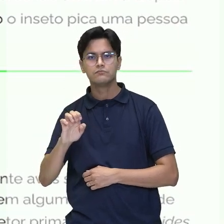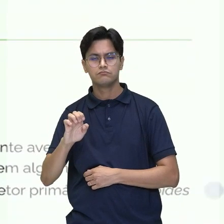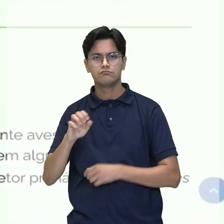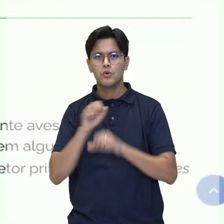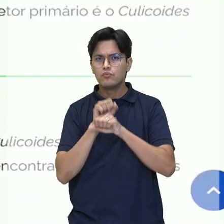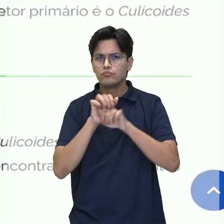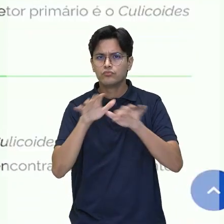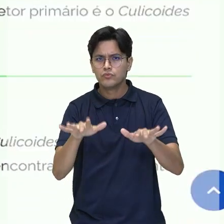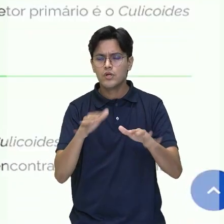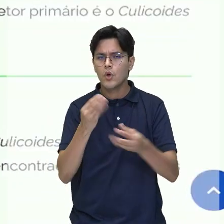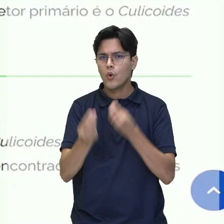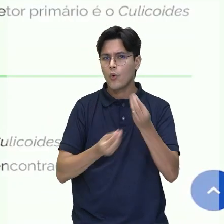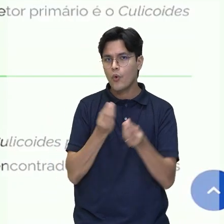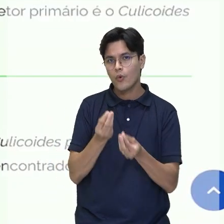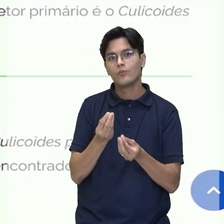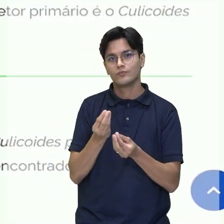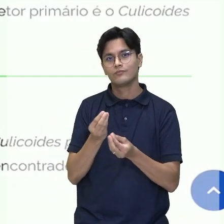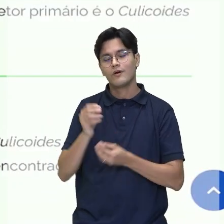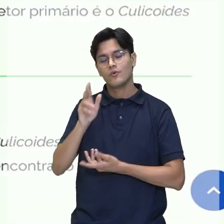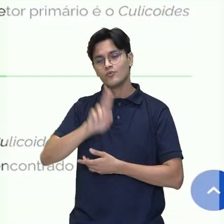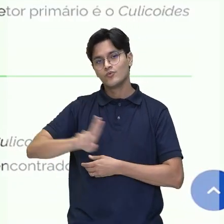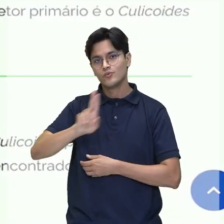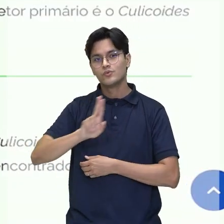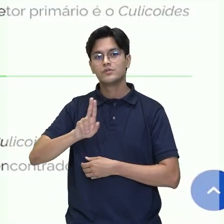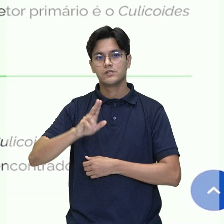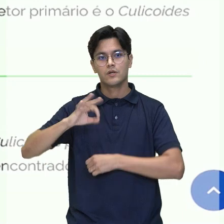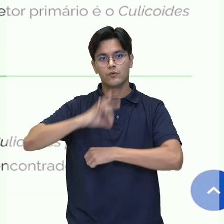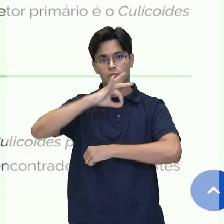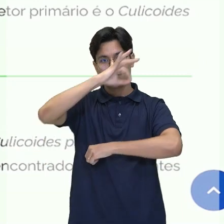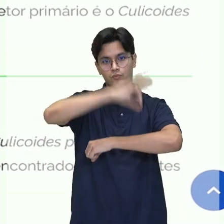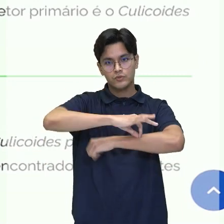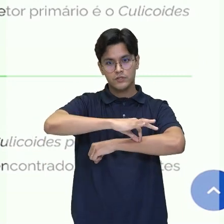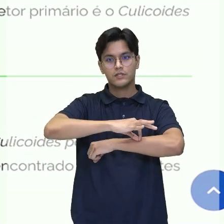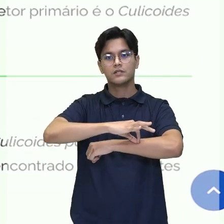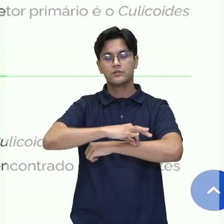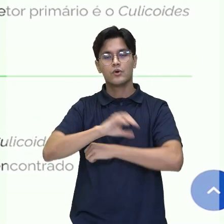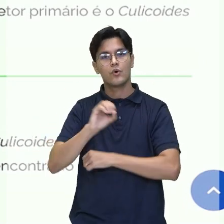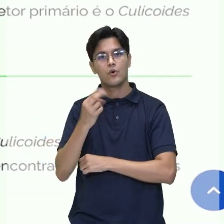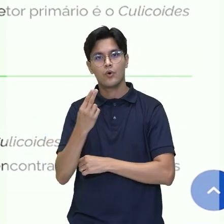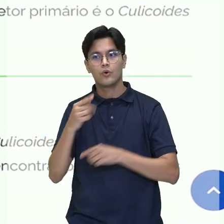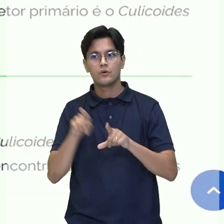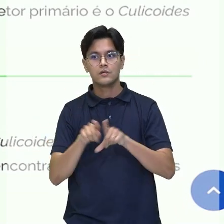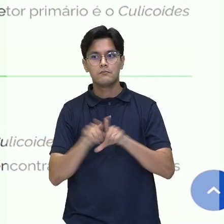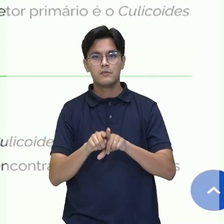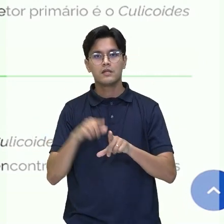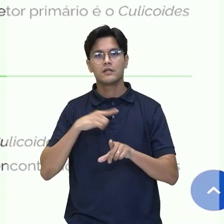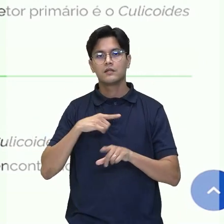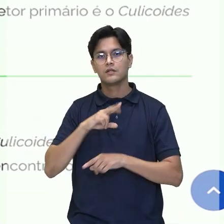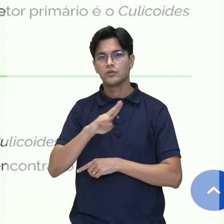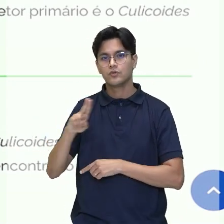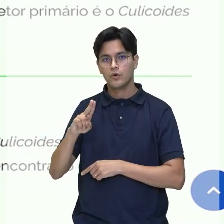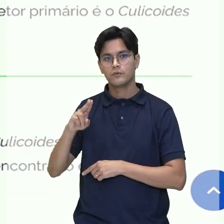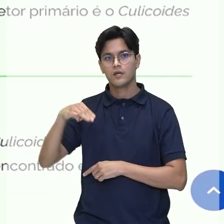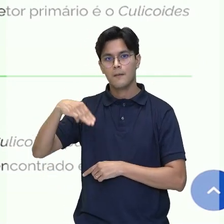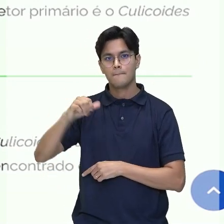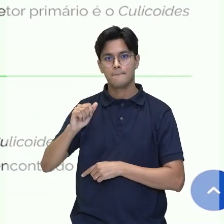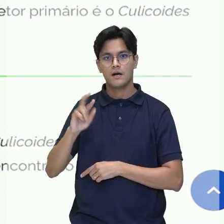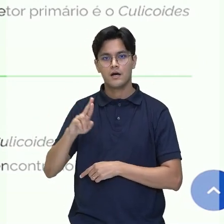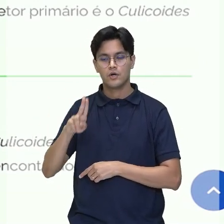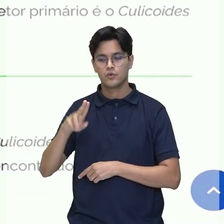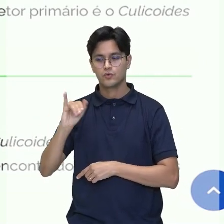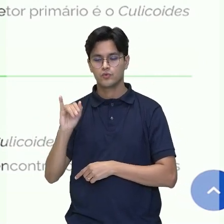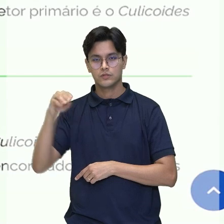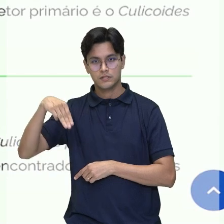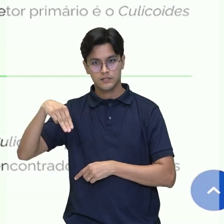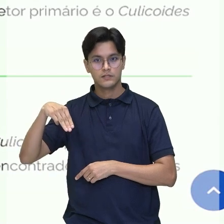esse mosquito, conhecido como Culicoides paraensis, ou popularmente também chamado de maruim. Depois de picar